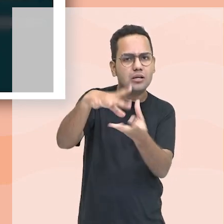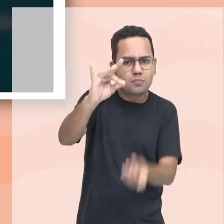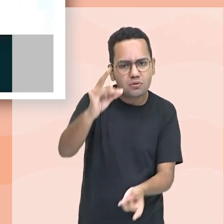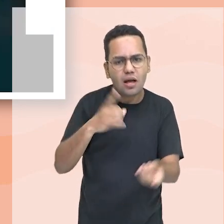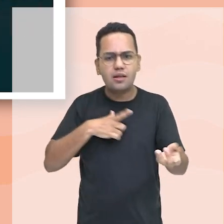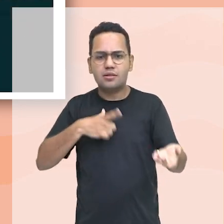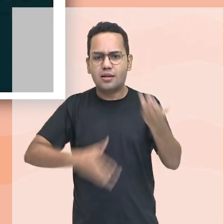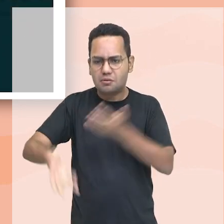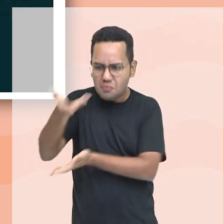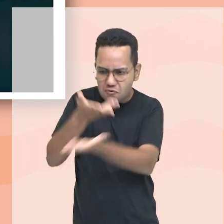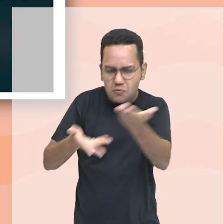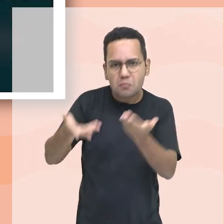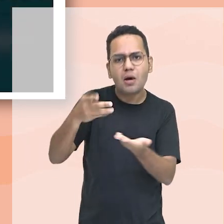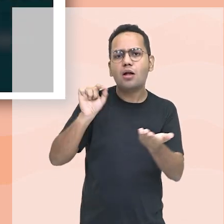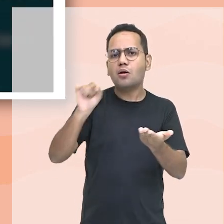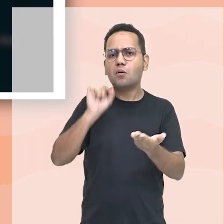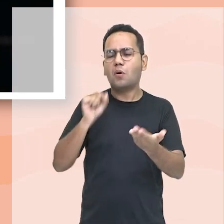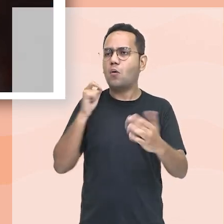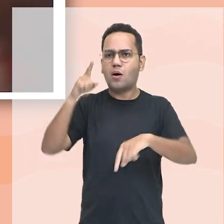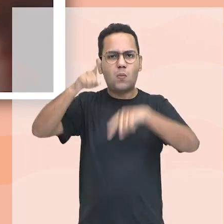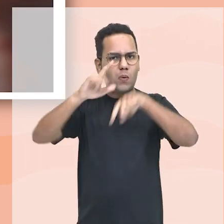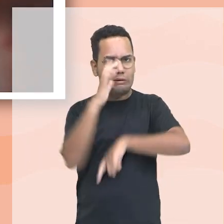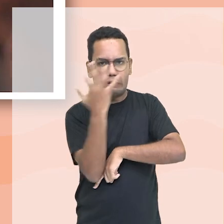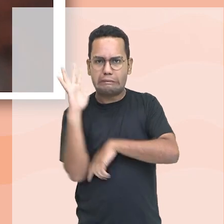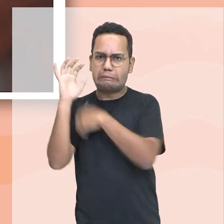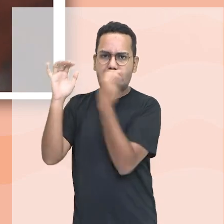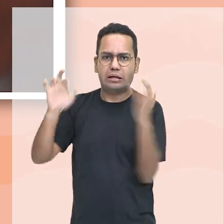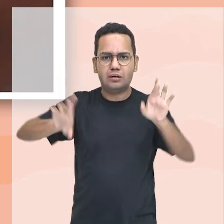envolvimento cosmológico que é diferente.